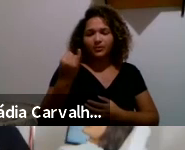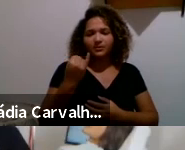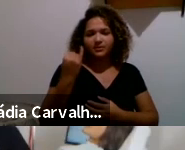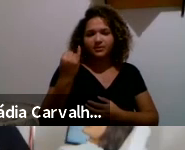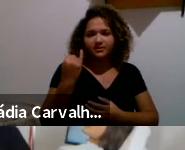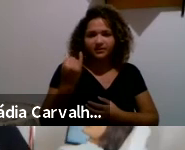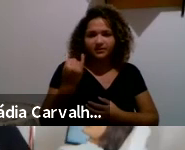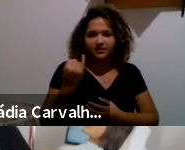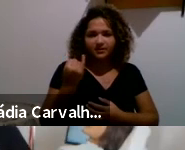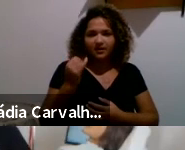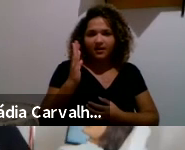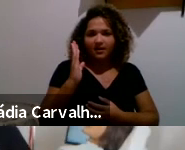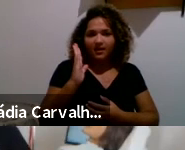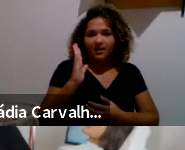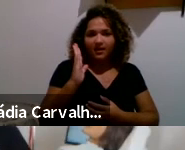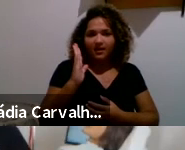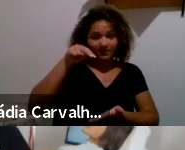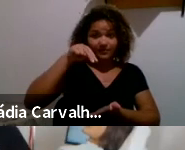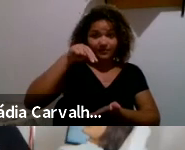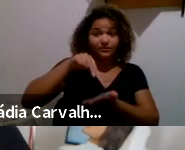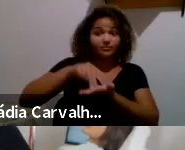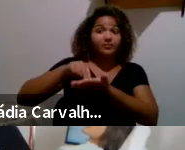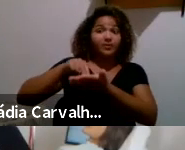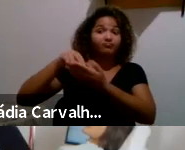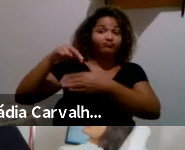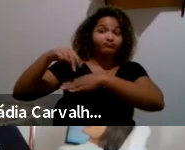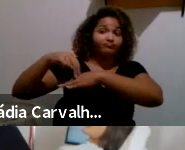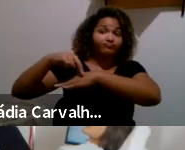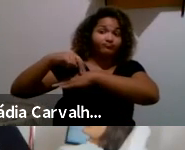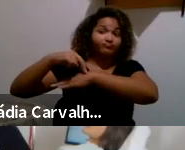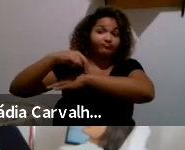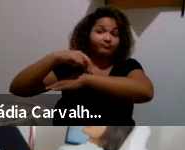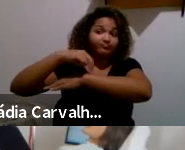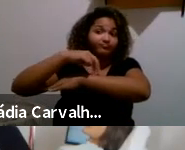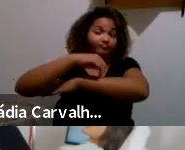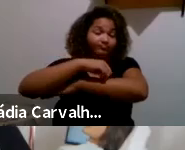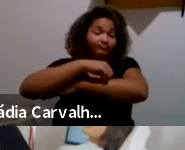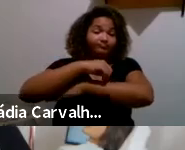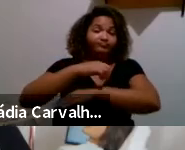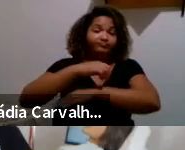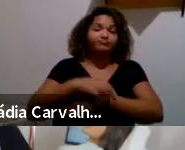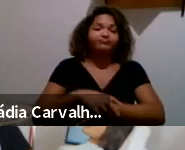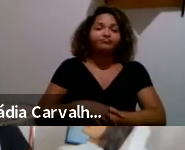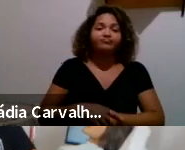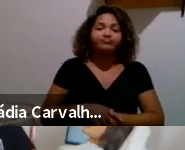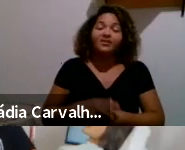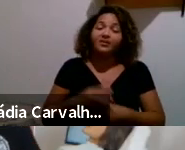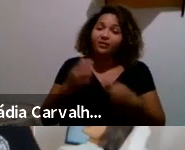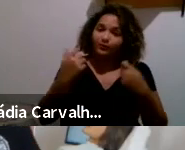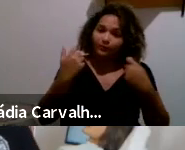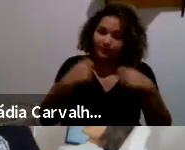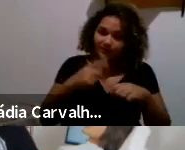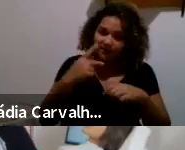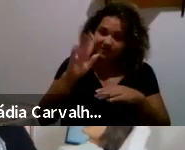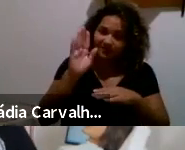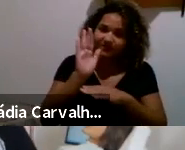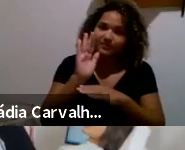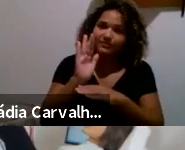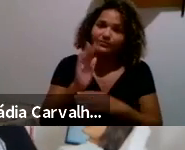ela levante, tá? A gente vai tirar ela dessa cama e aí eu preciso da sua ajuda. Você é um